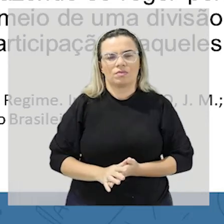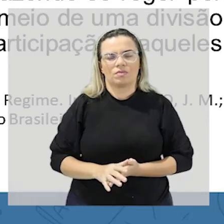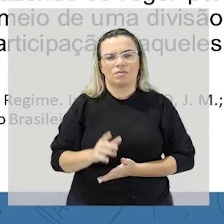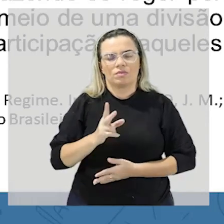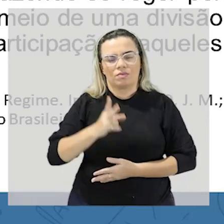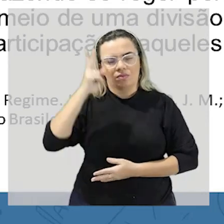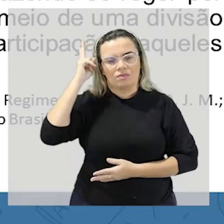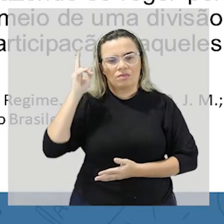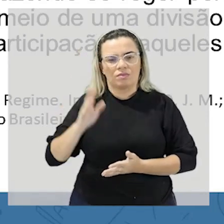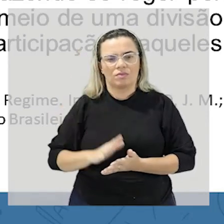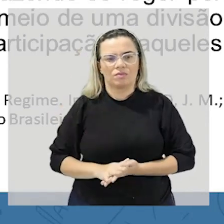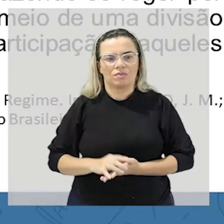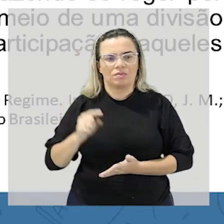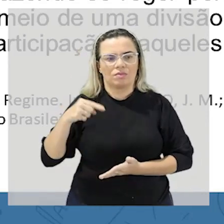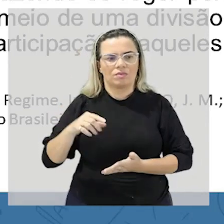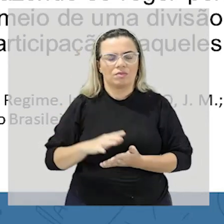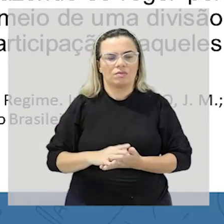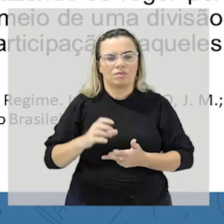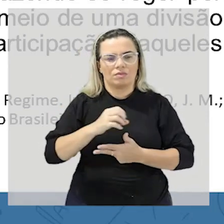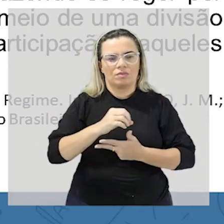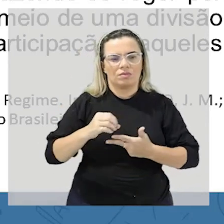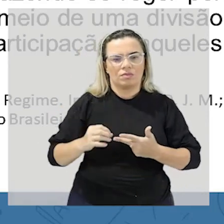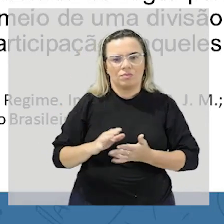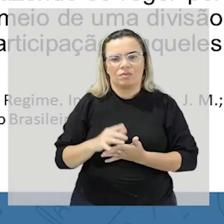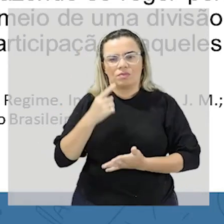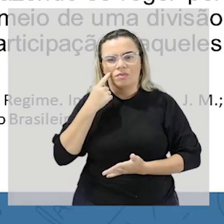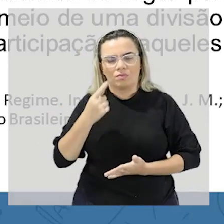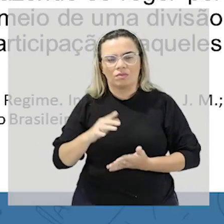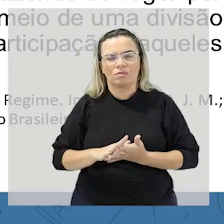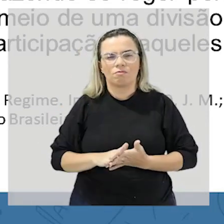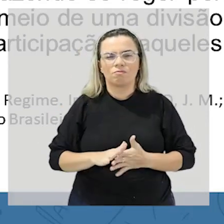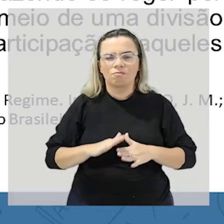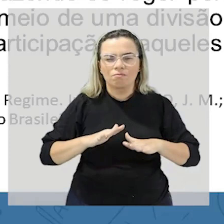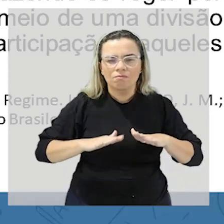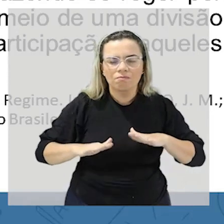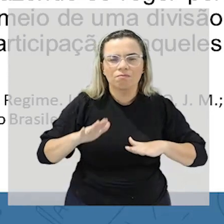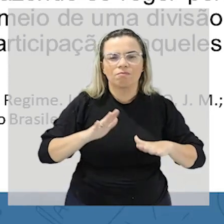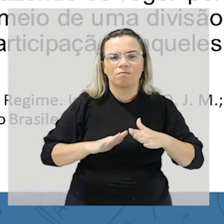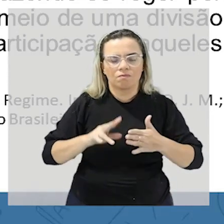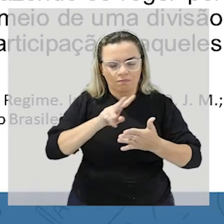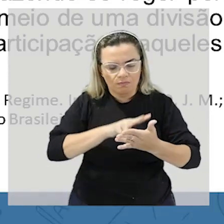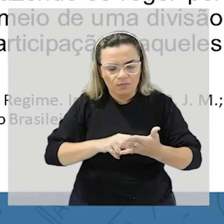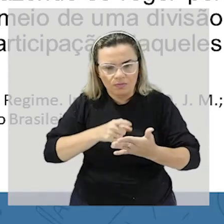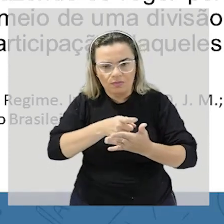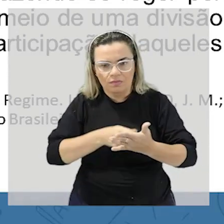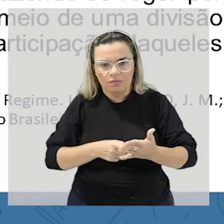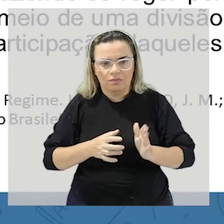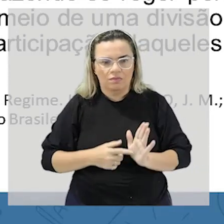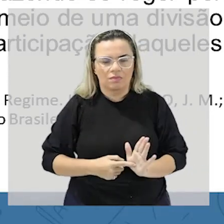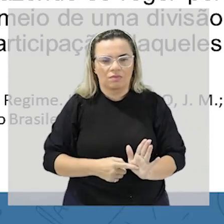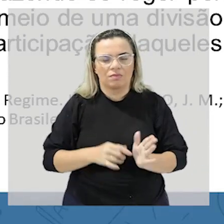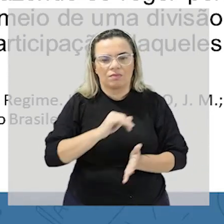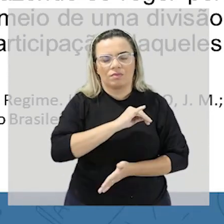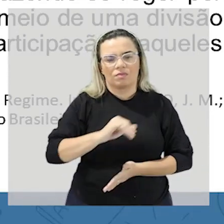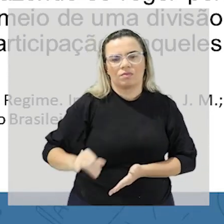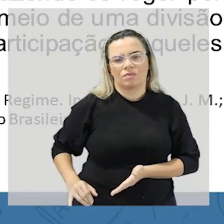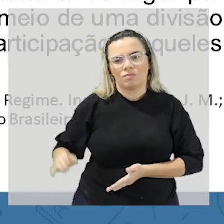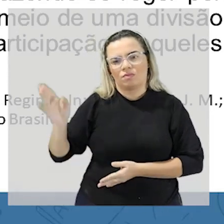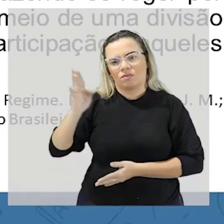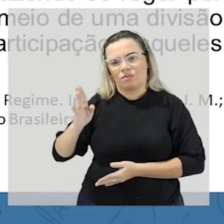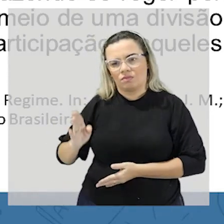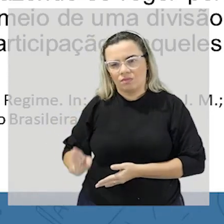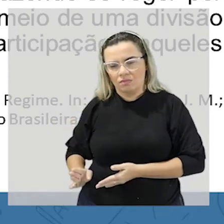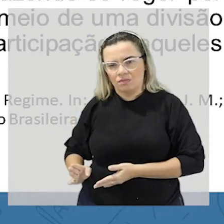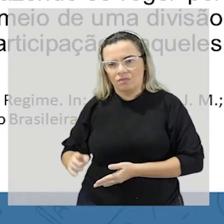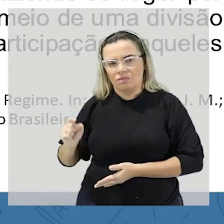Enem. Observe com bastante cuidado o fragmento e ele vai nos mostrar o seguinte. No Império do